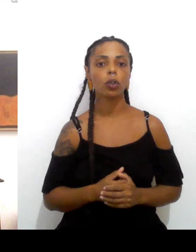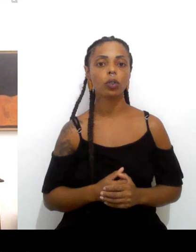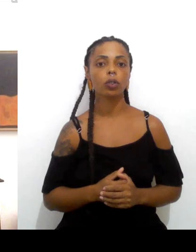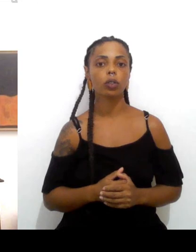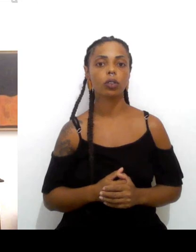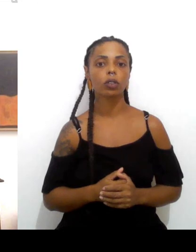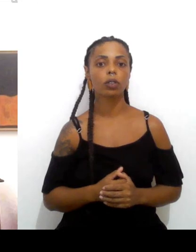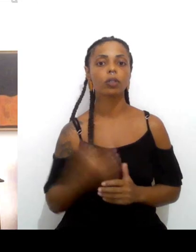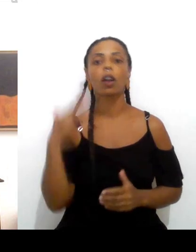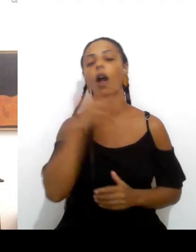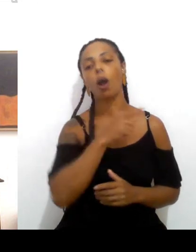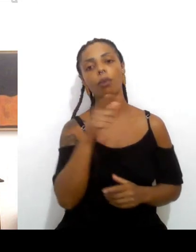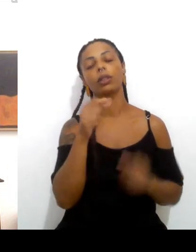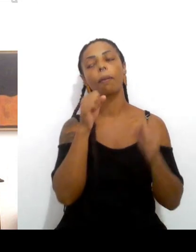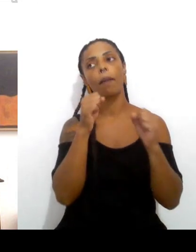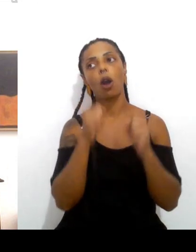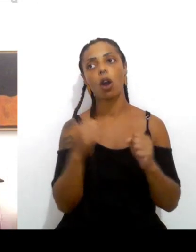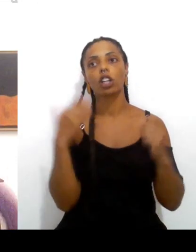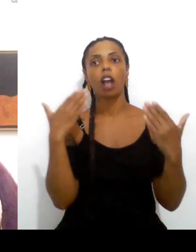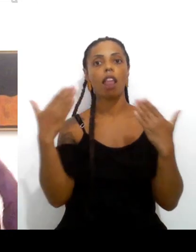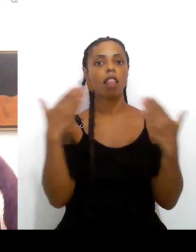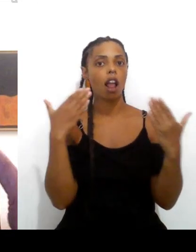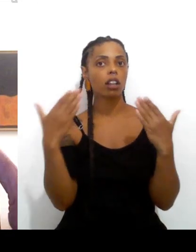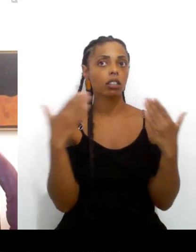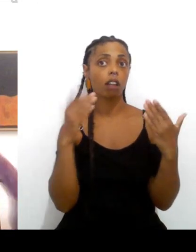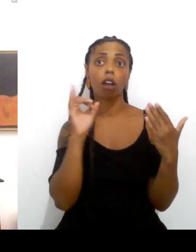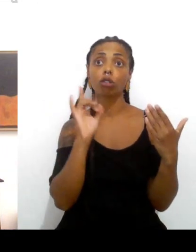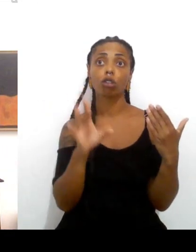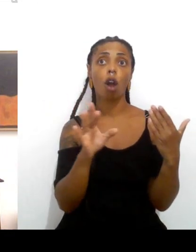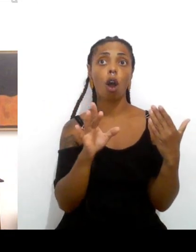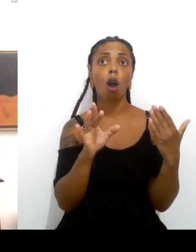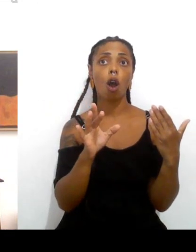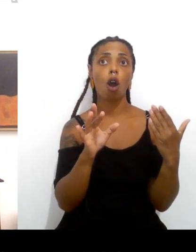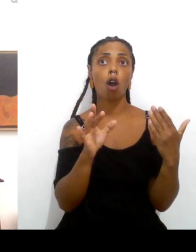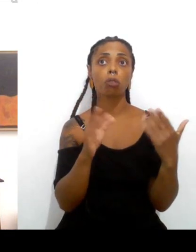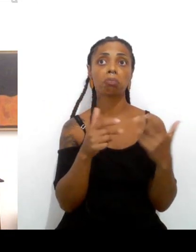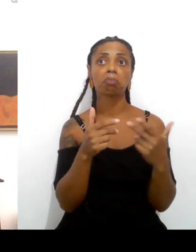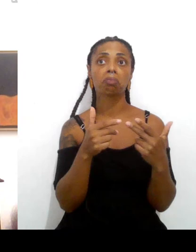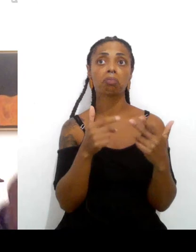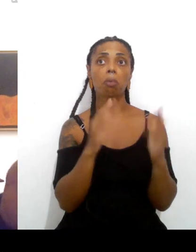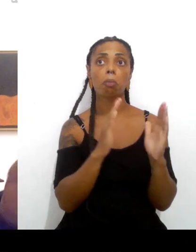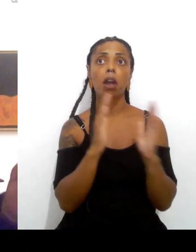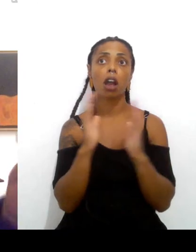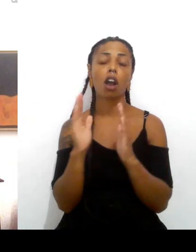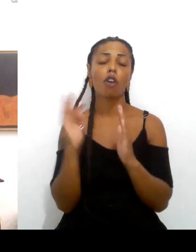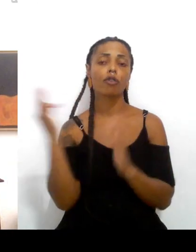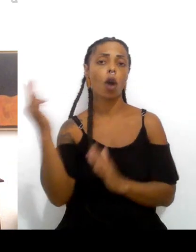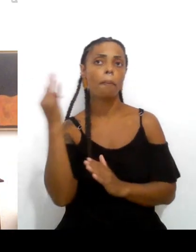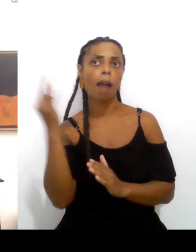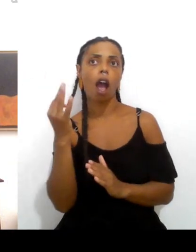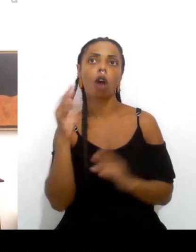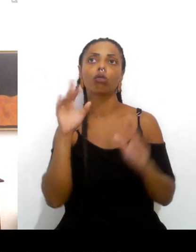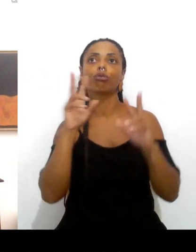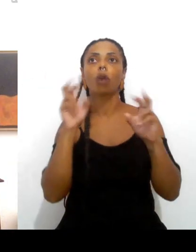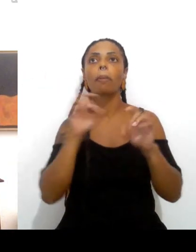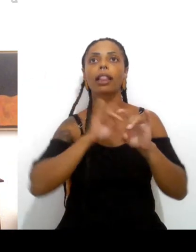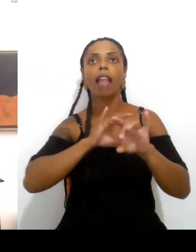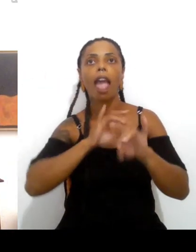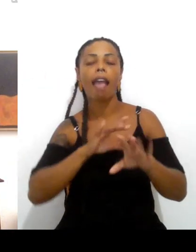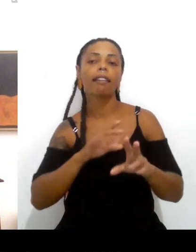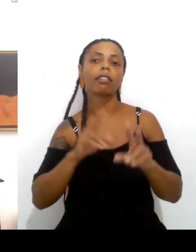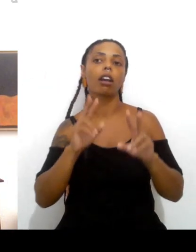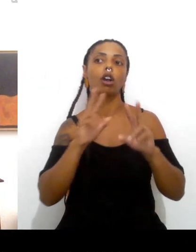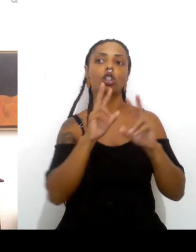Claro você pode analisar apenas os termos formais falar sobre a técnica falar sobre